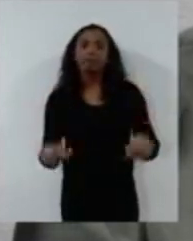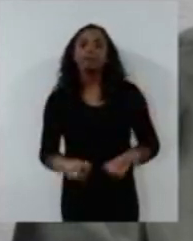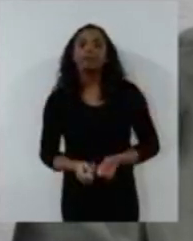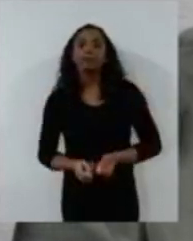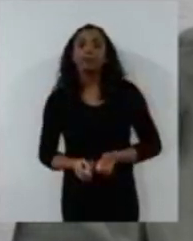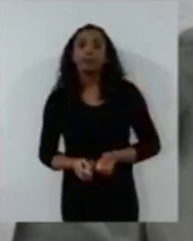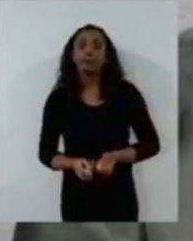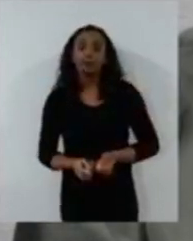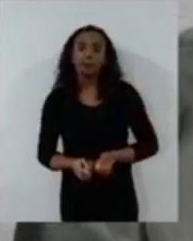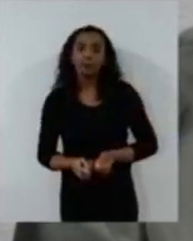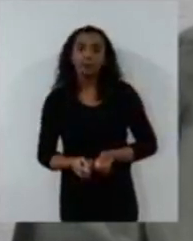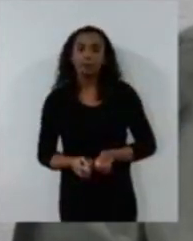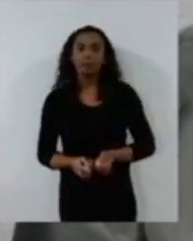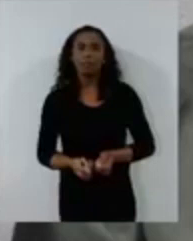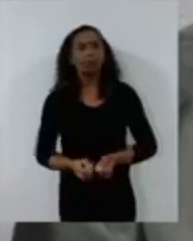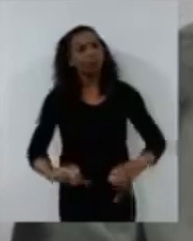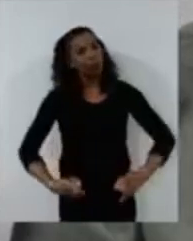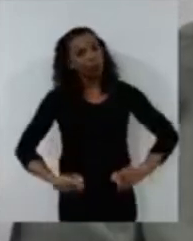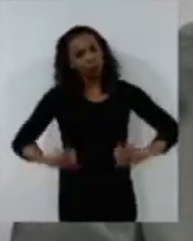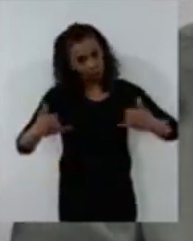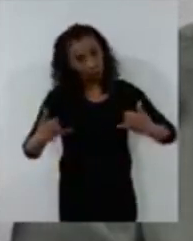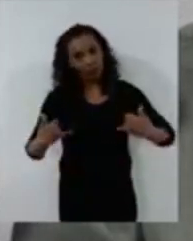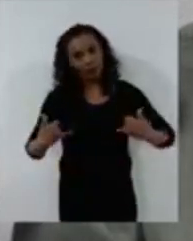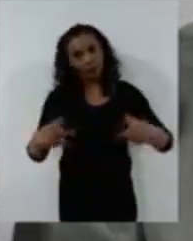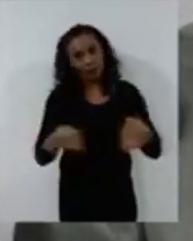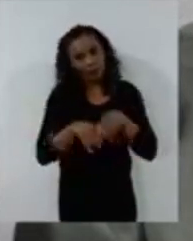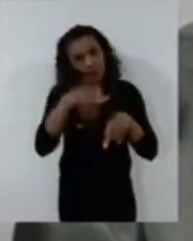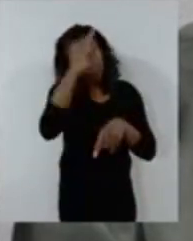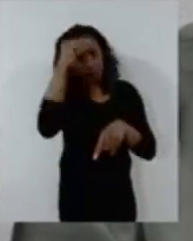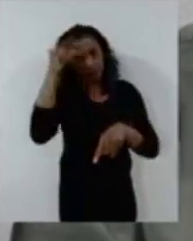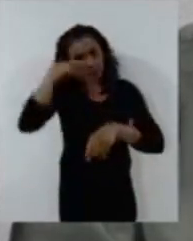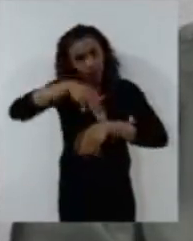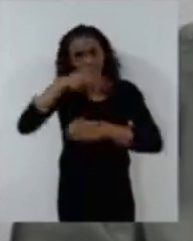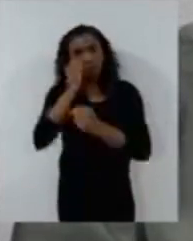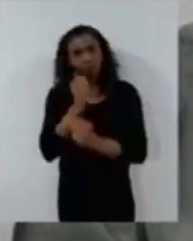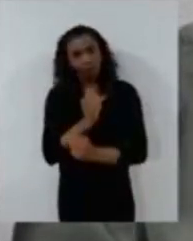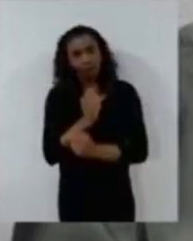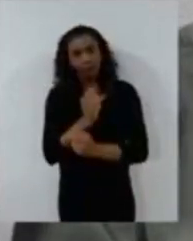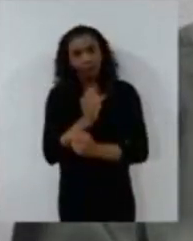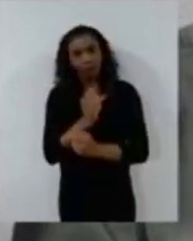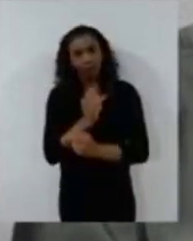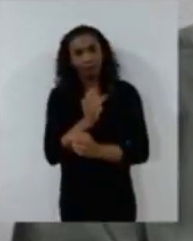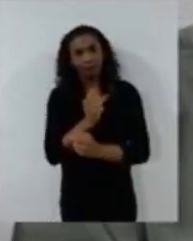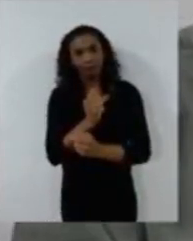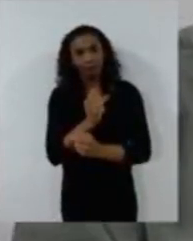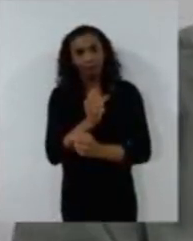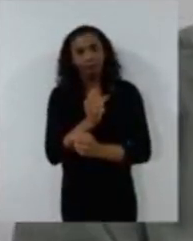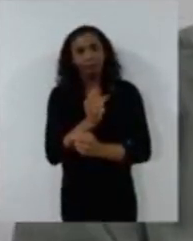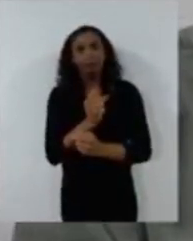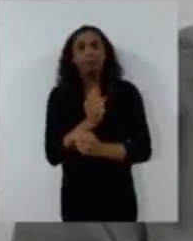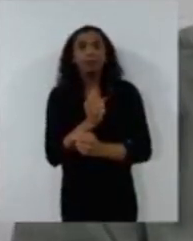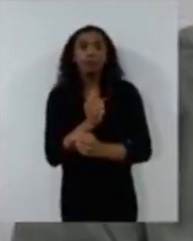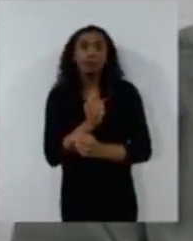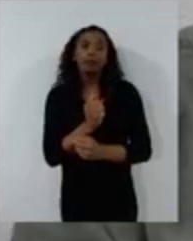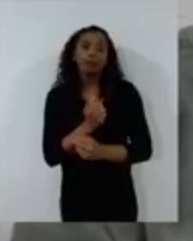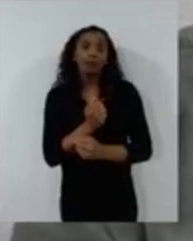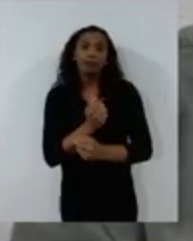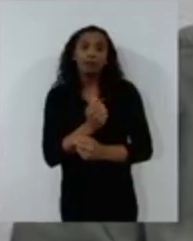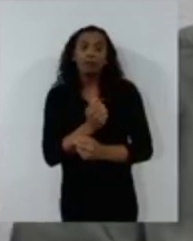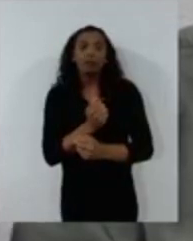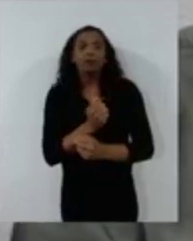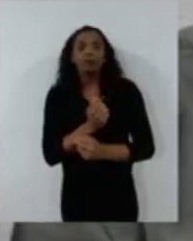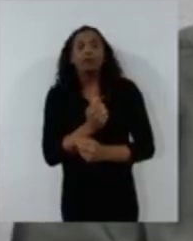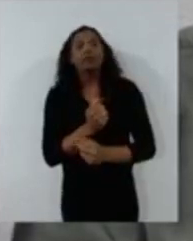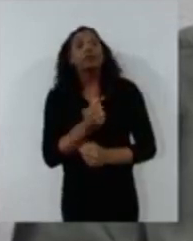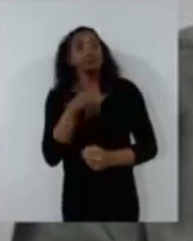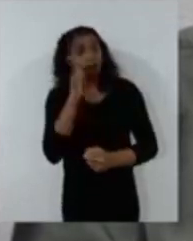que, com muito orgulho, a Prefeitura de Muriaé, eu já pincelei